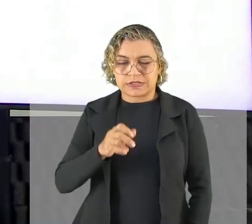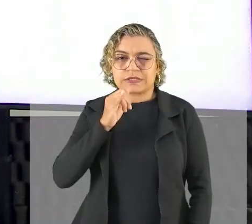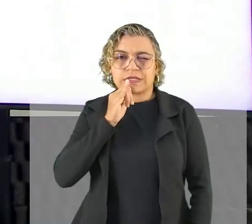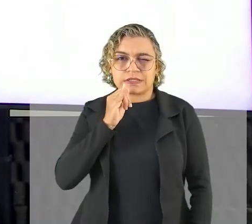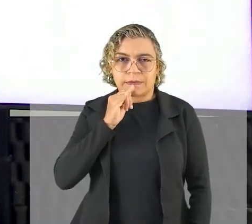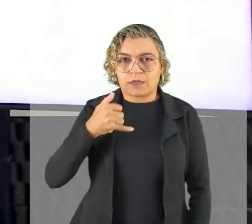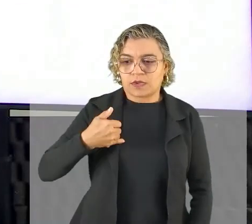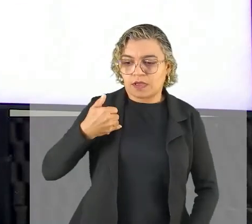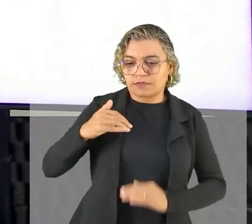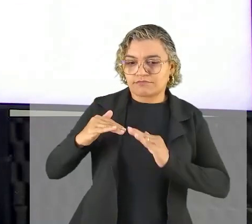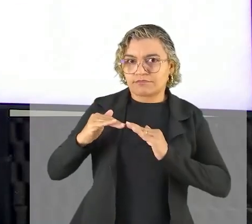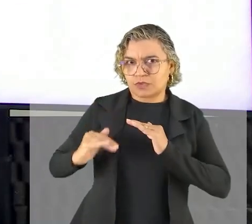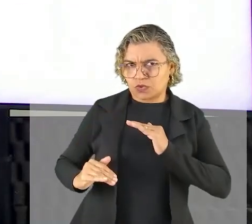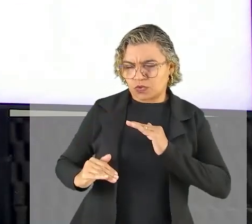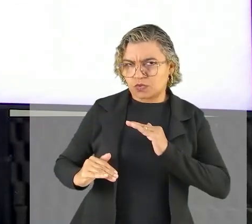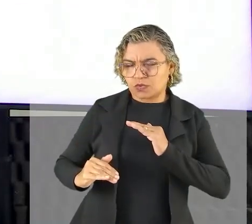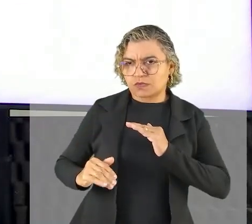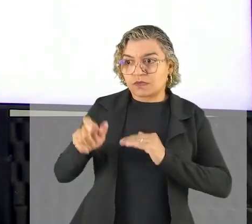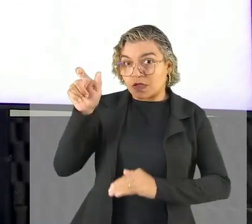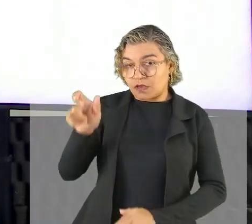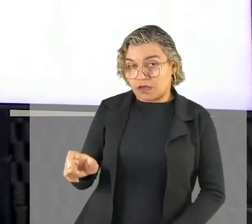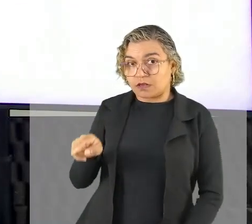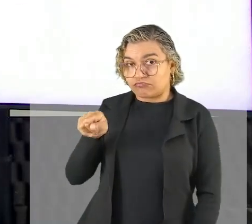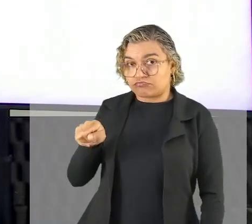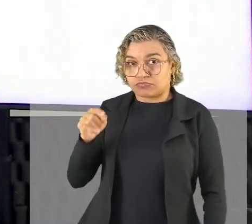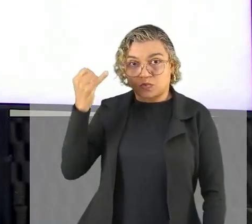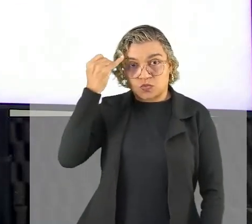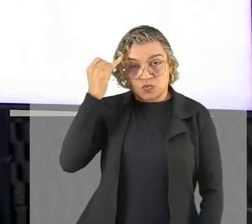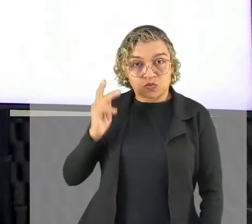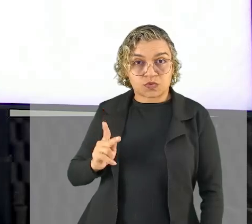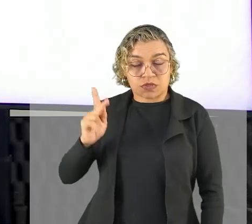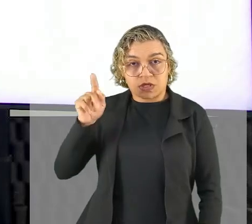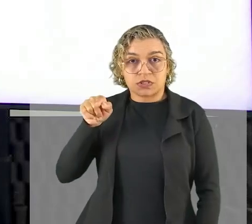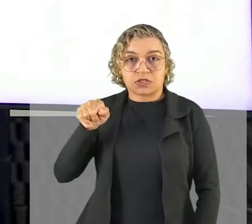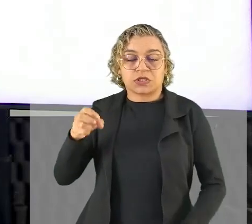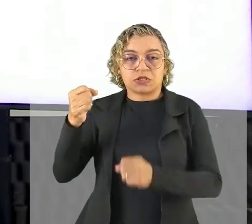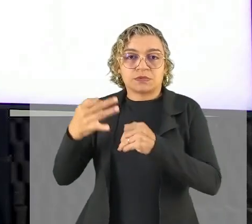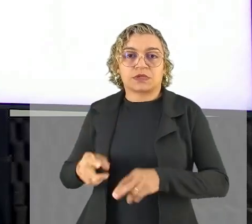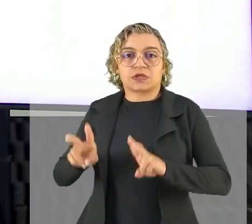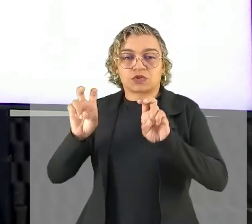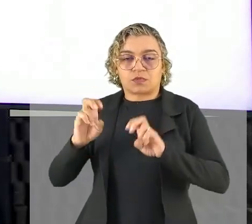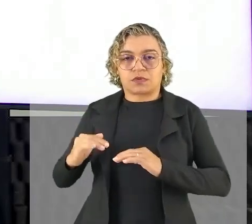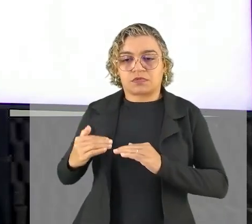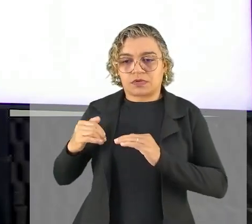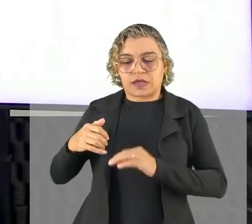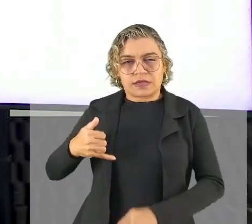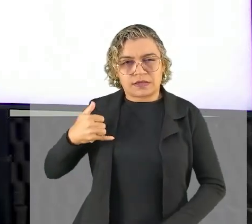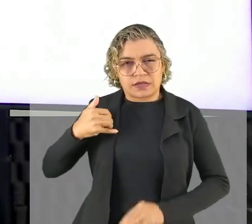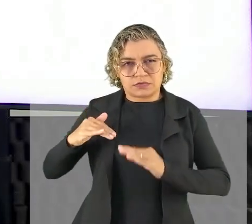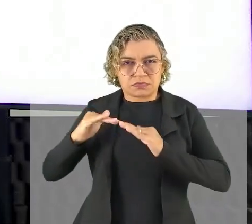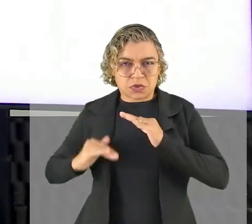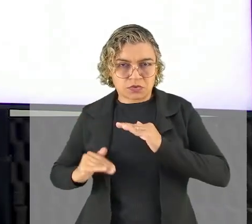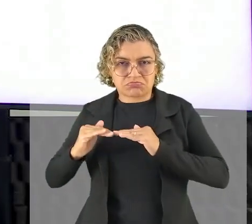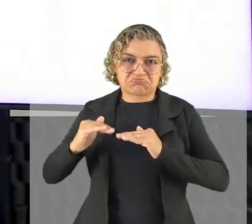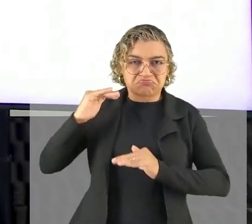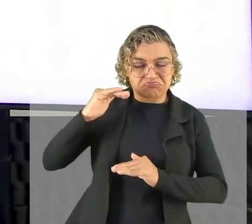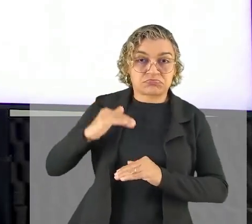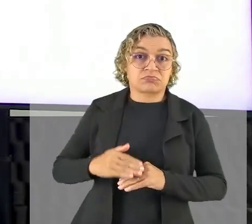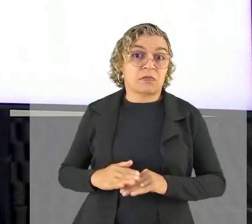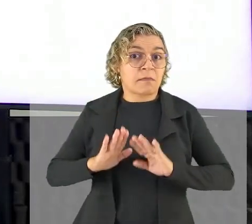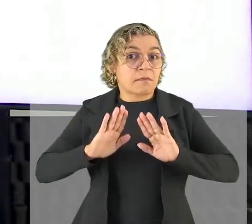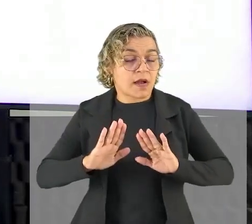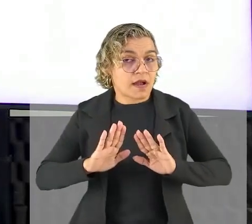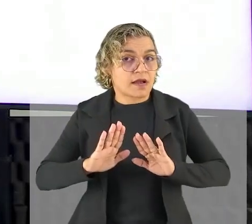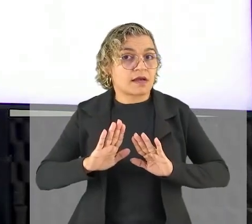menoridade, né, o Kant ele vai ter uma obra que ele vai tratar sobre essa questão da menoridade e maioridade. Só que desde já, não se